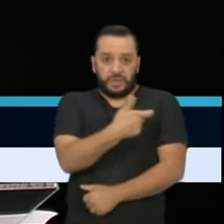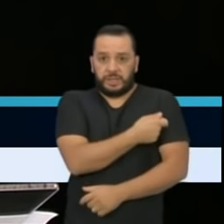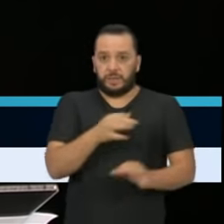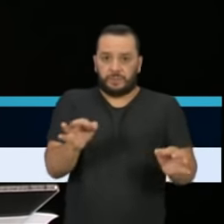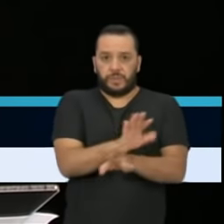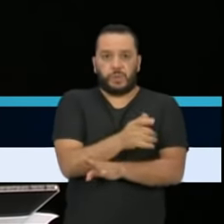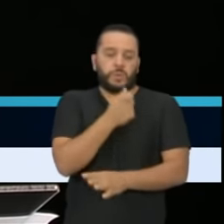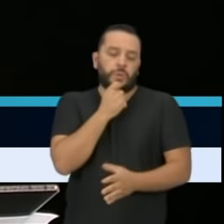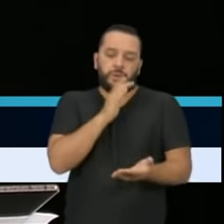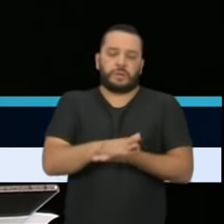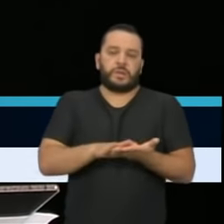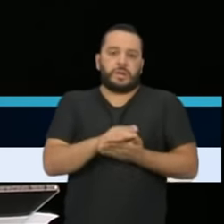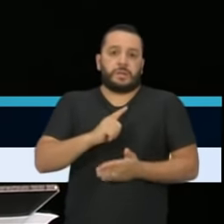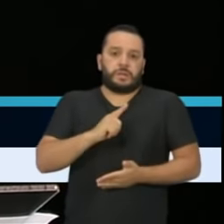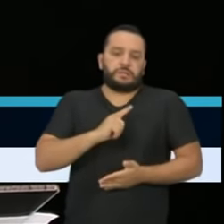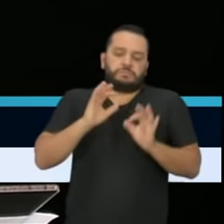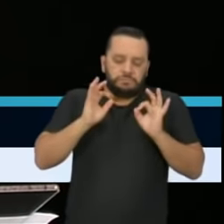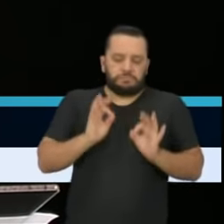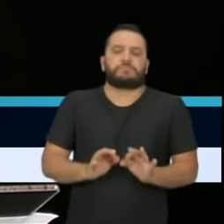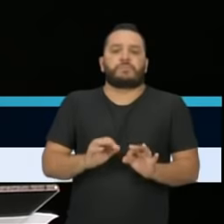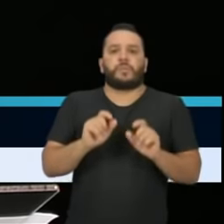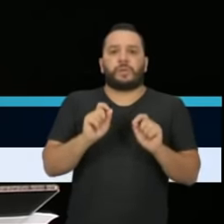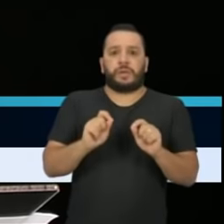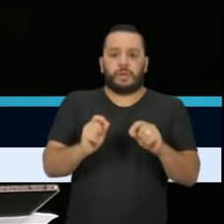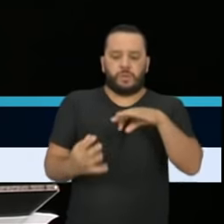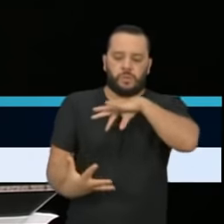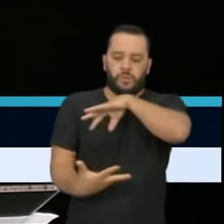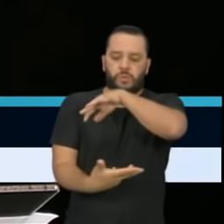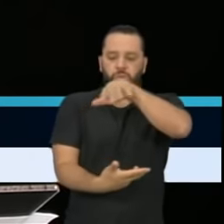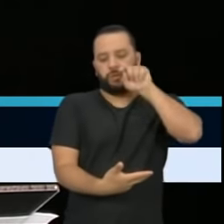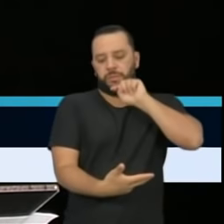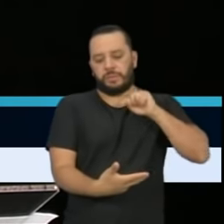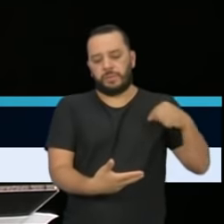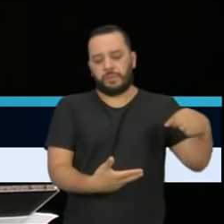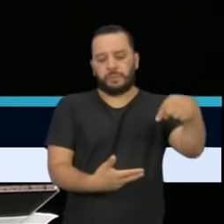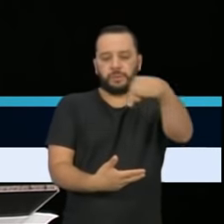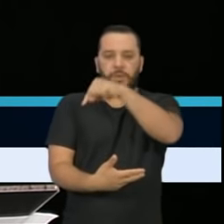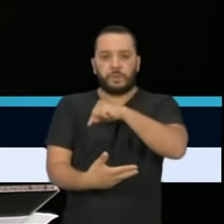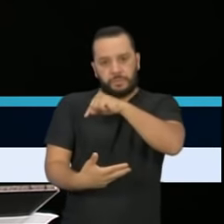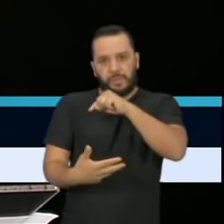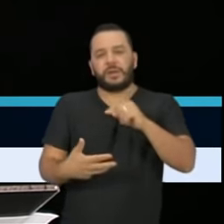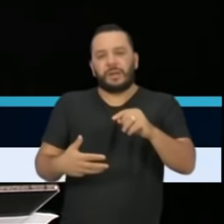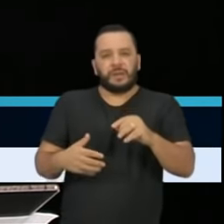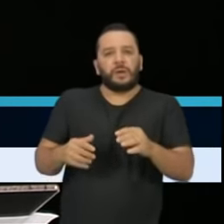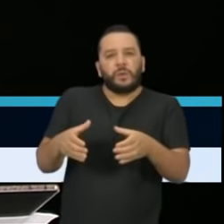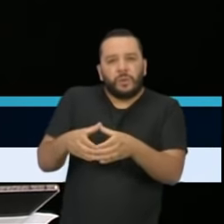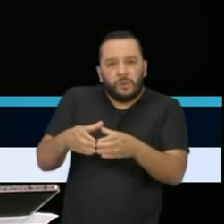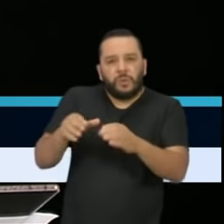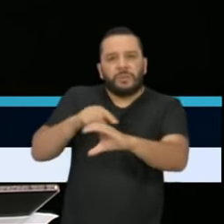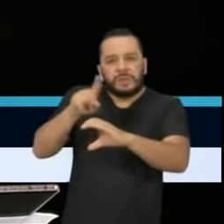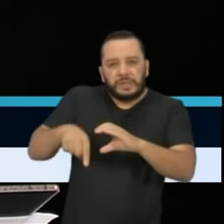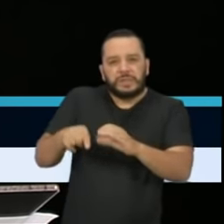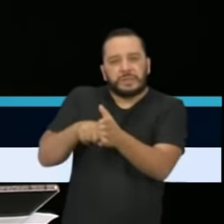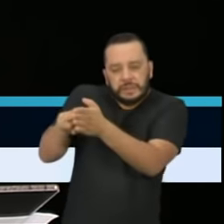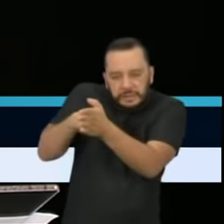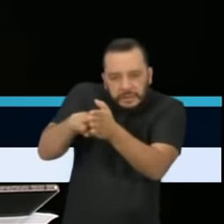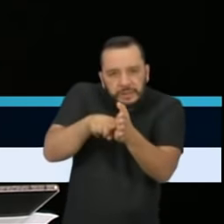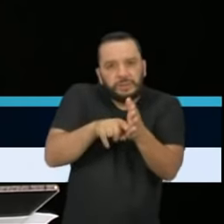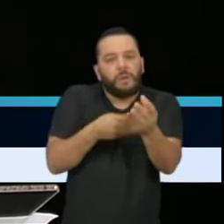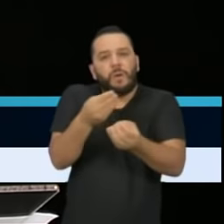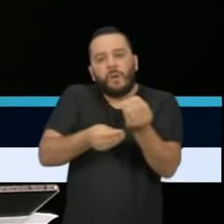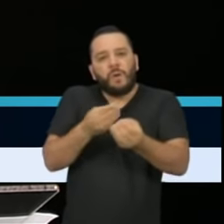que a gente já sabe, temos a ciência, que o mundo, a comunidade científica de vários países estão estudando a busca